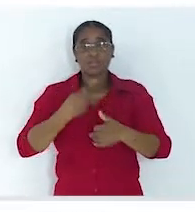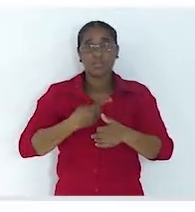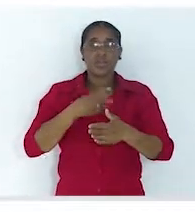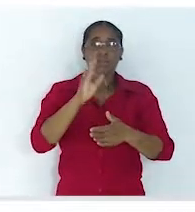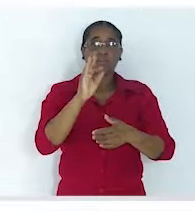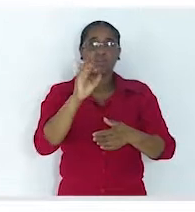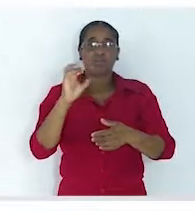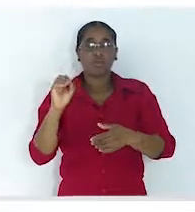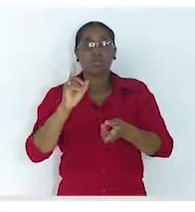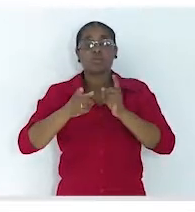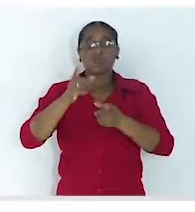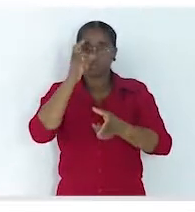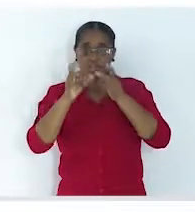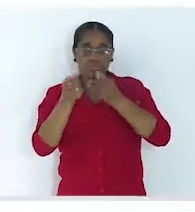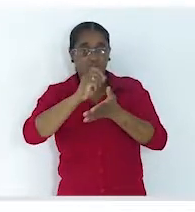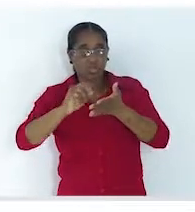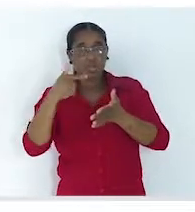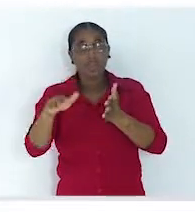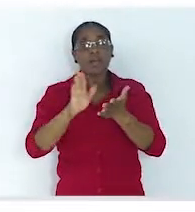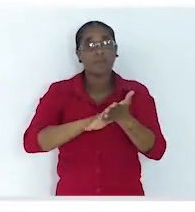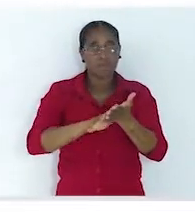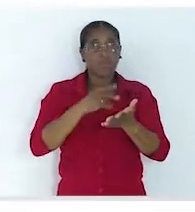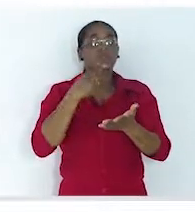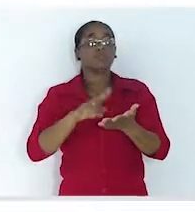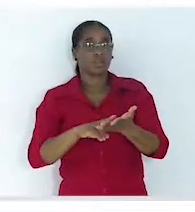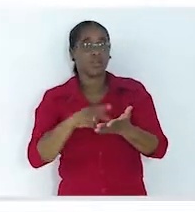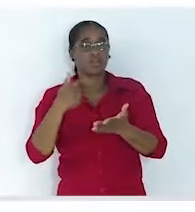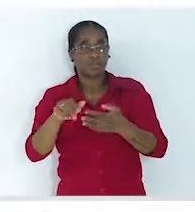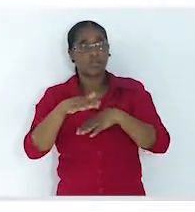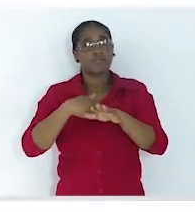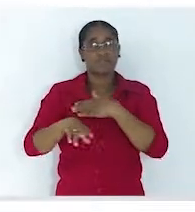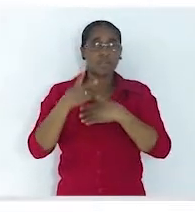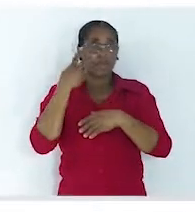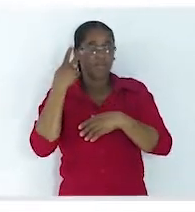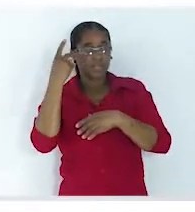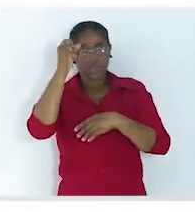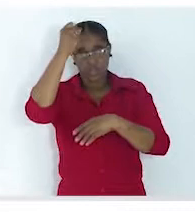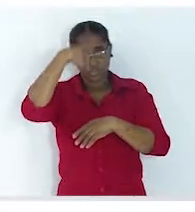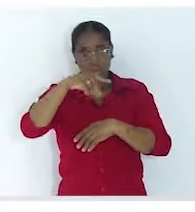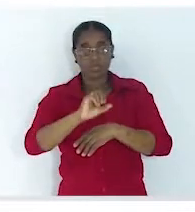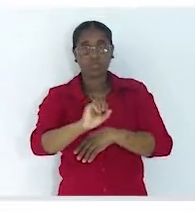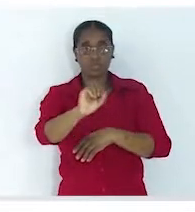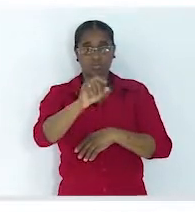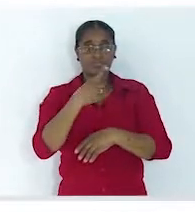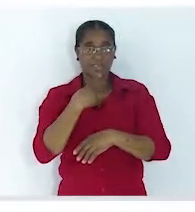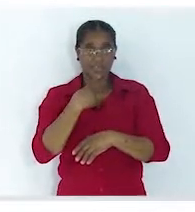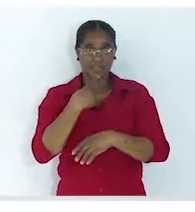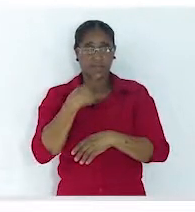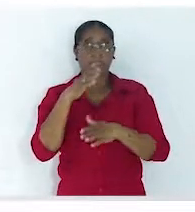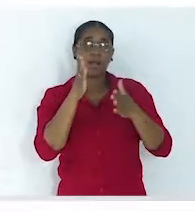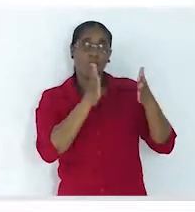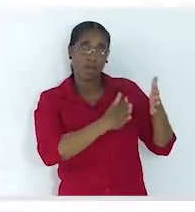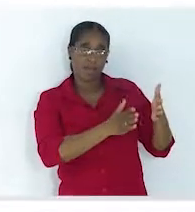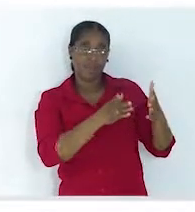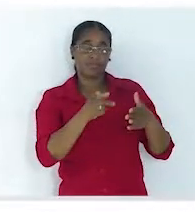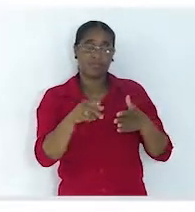palma da mão, é a realidade que ele tem e vai fazendo a vir a sua história, tá bem? Ao lado